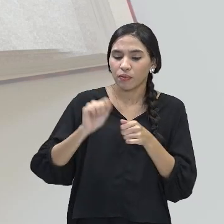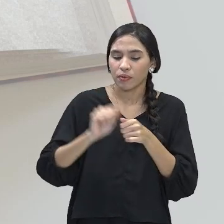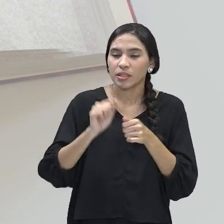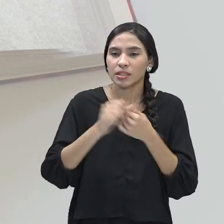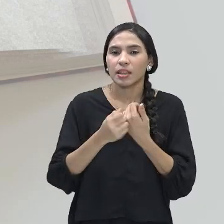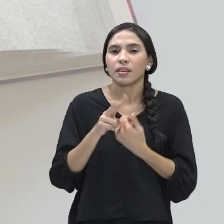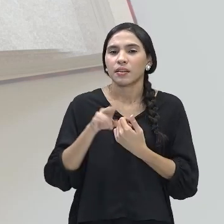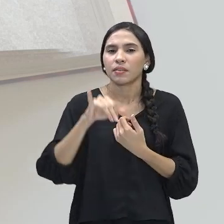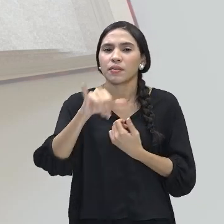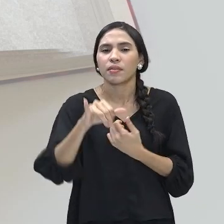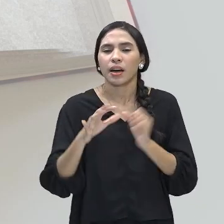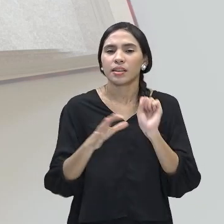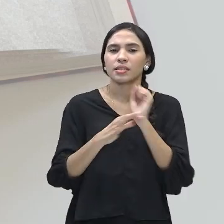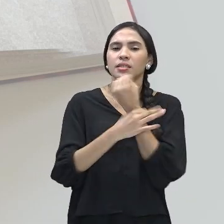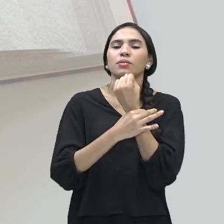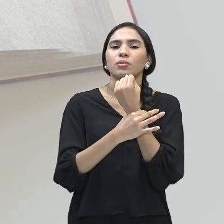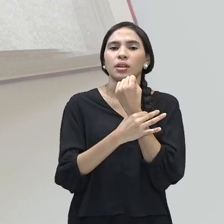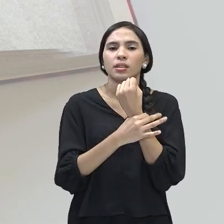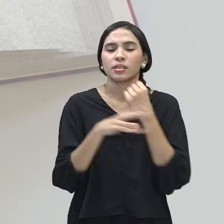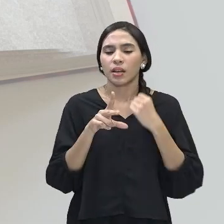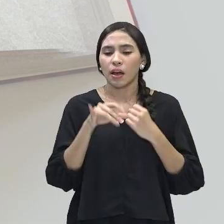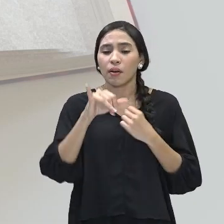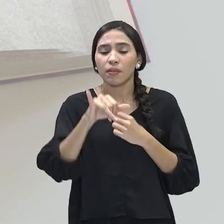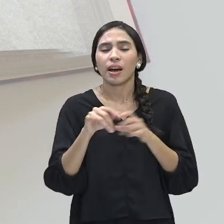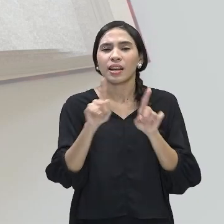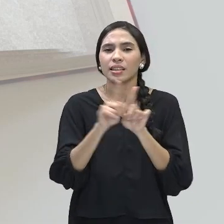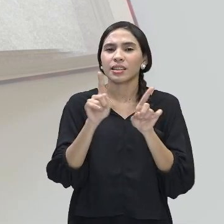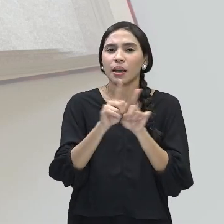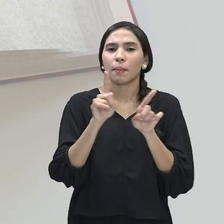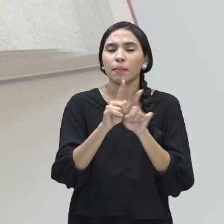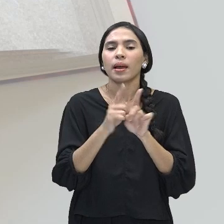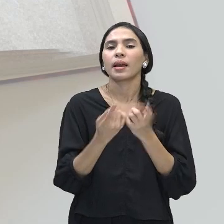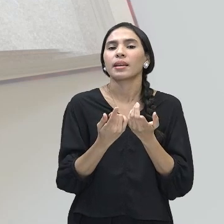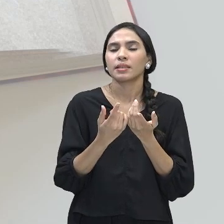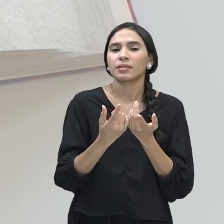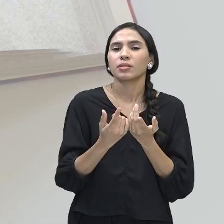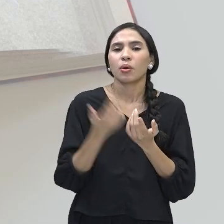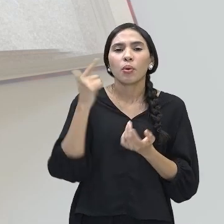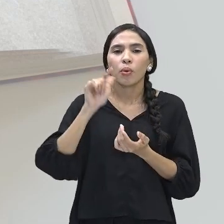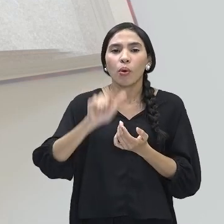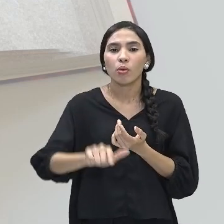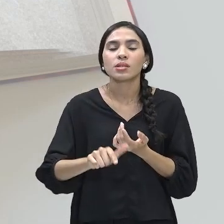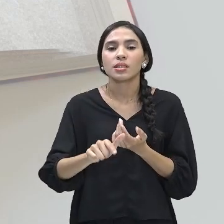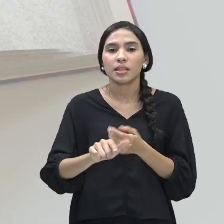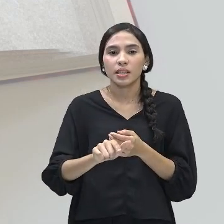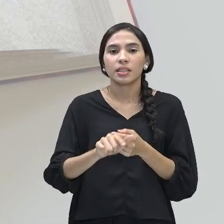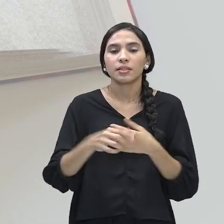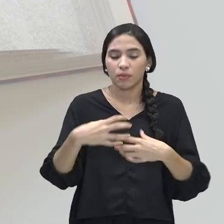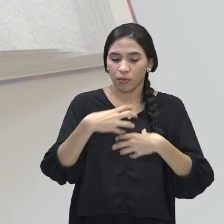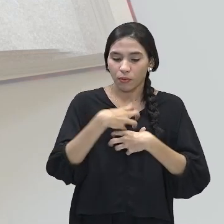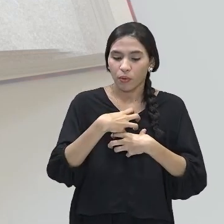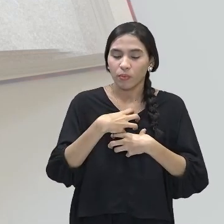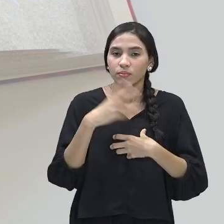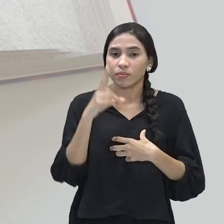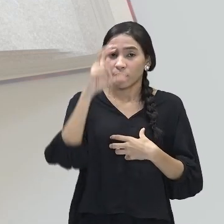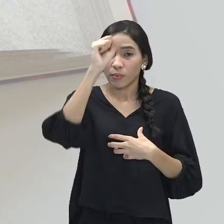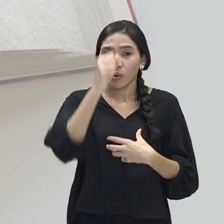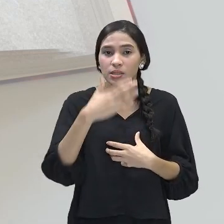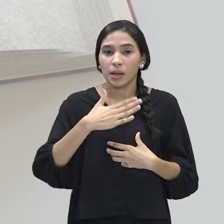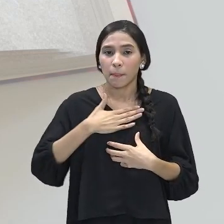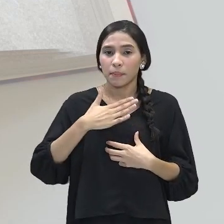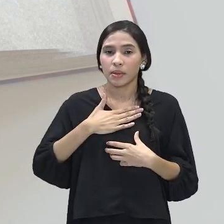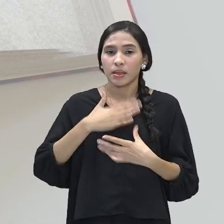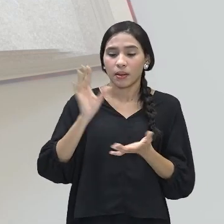cegamente, seguramente, inconscientemente, pisando em mim, na minha verdade, tão